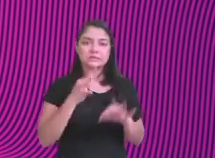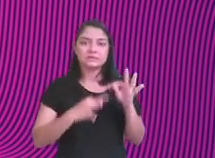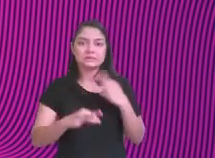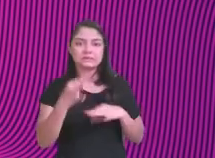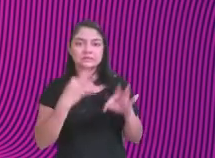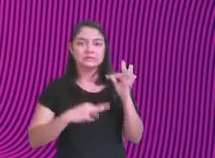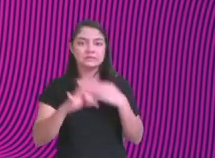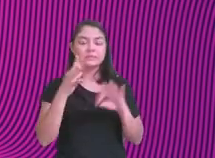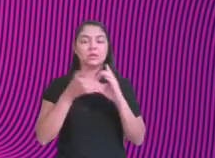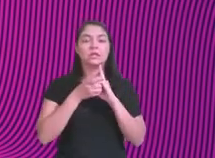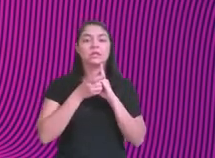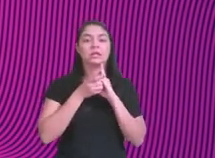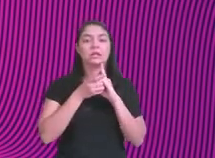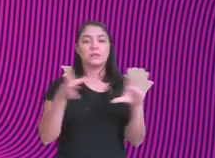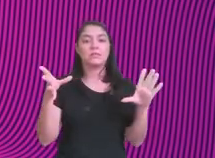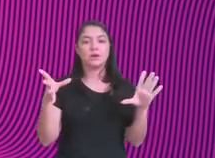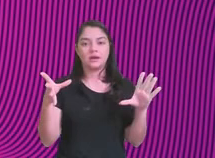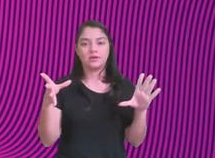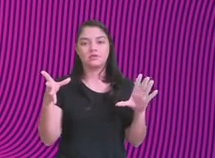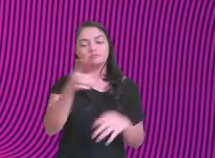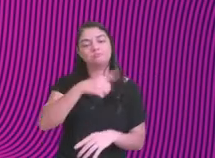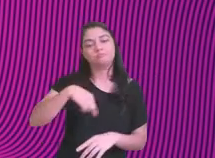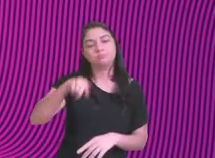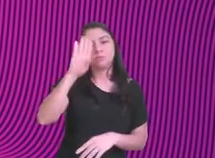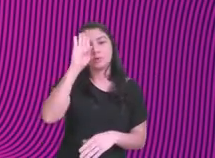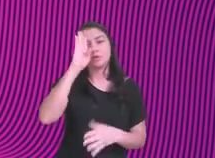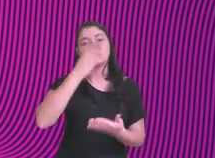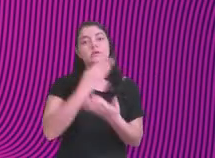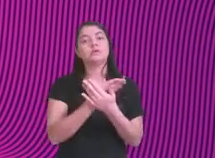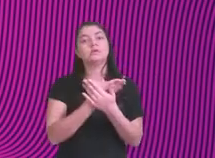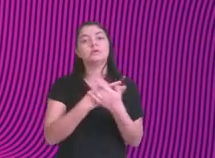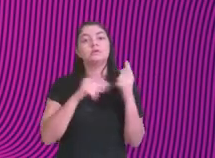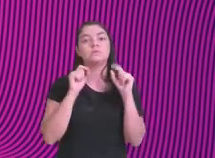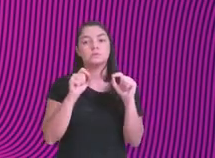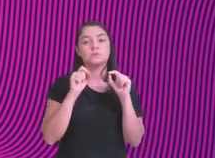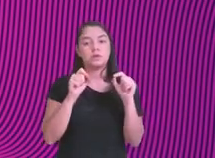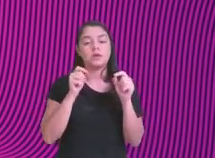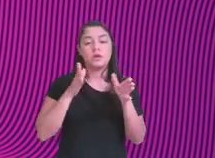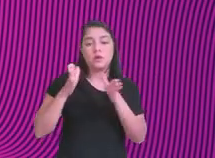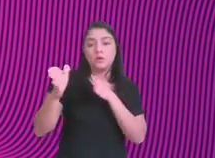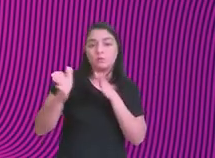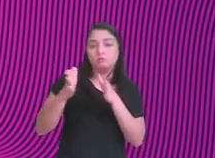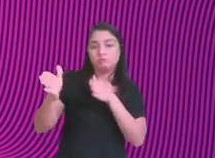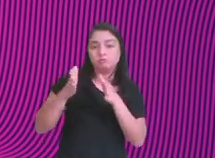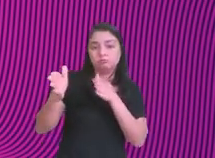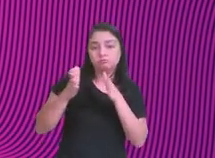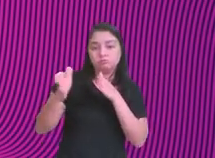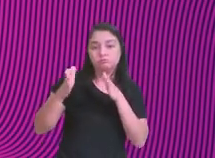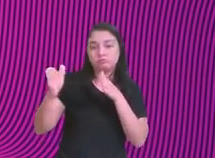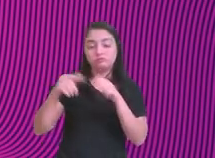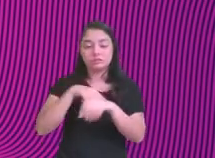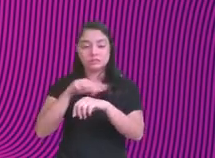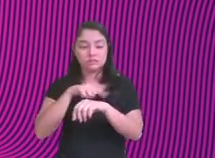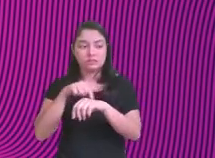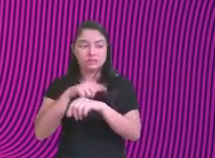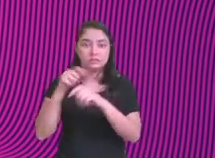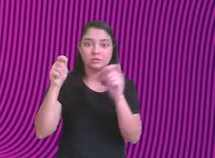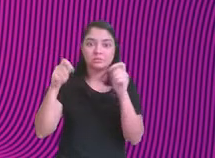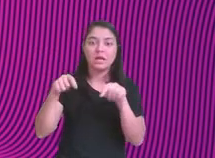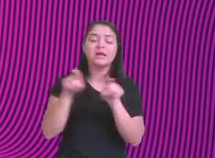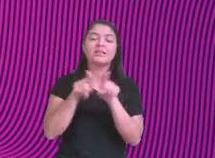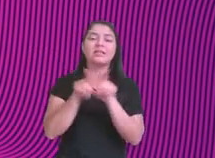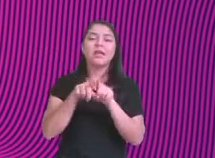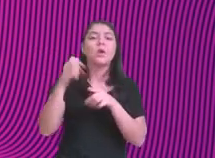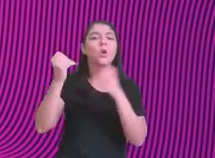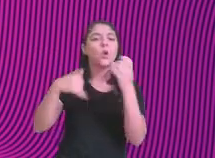equalizado. Nós acreditamos que, em um espaço muito curto de tempo, nós vamos ter outros players